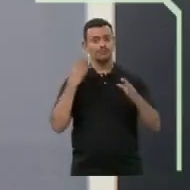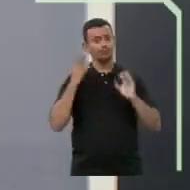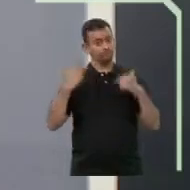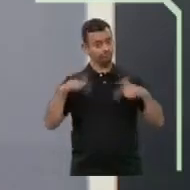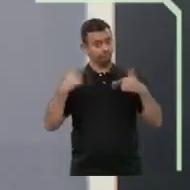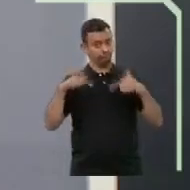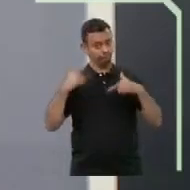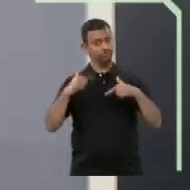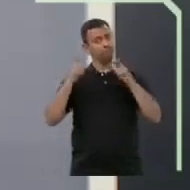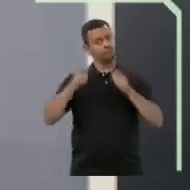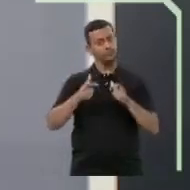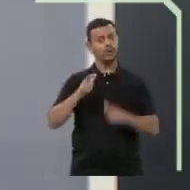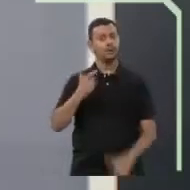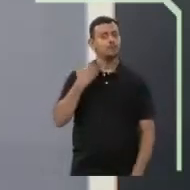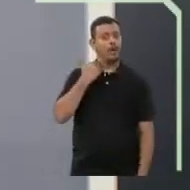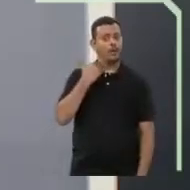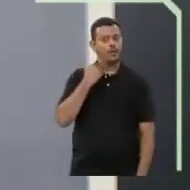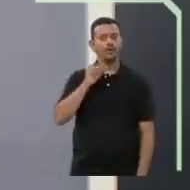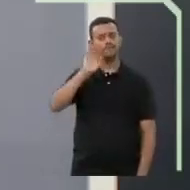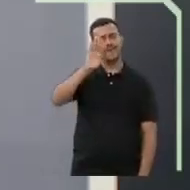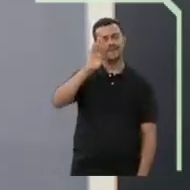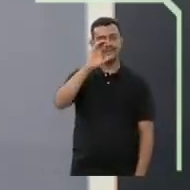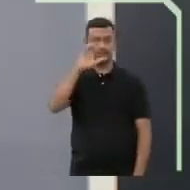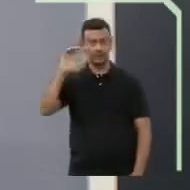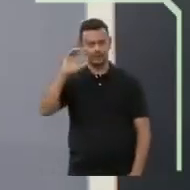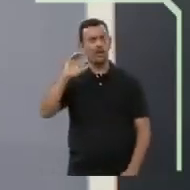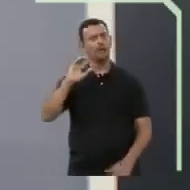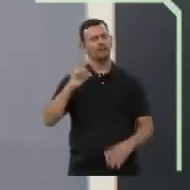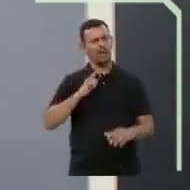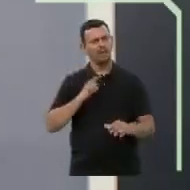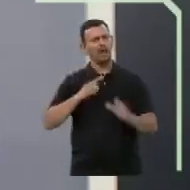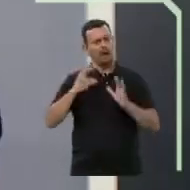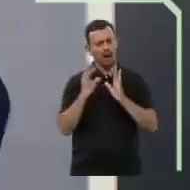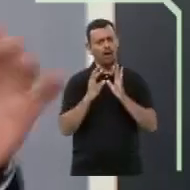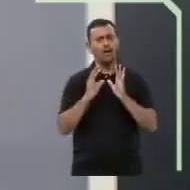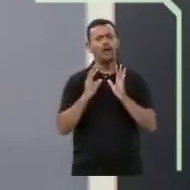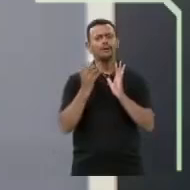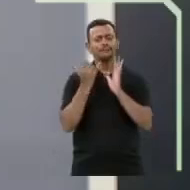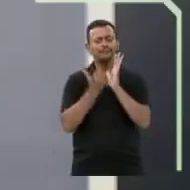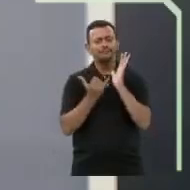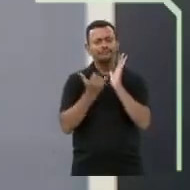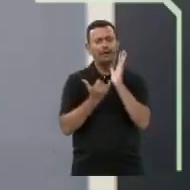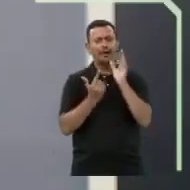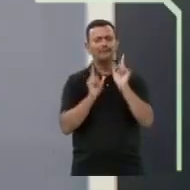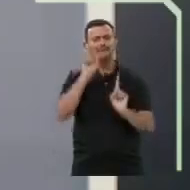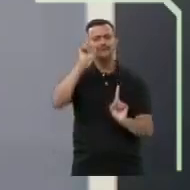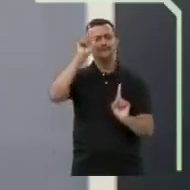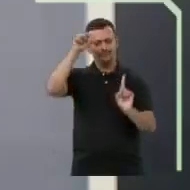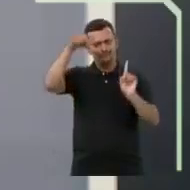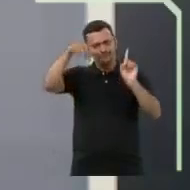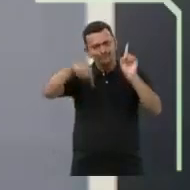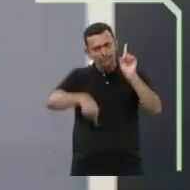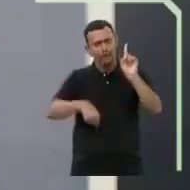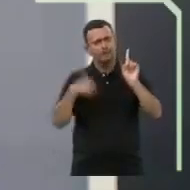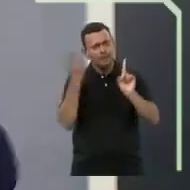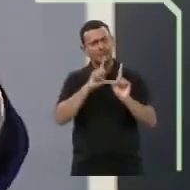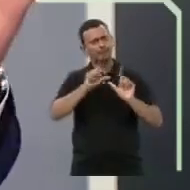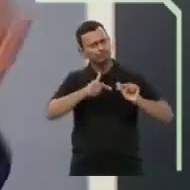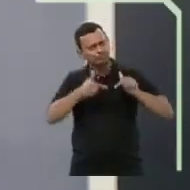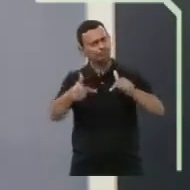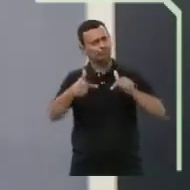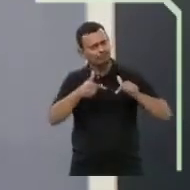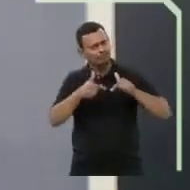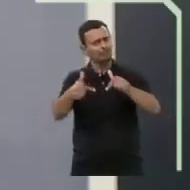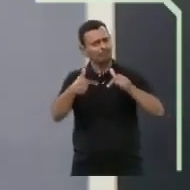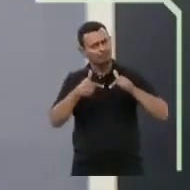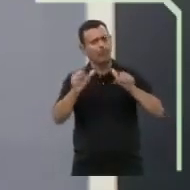eu combati a inflação pela raiz. E a inflação caiu e o mesmo aconteceu na Fazenda para a